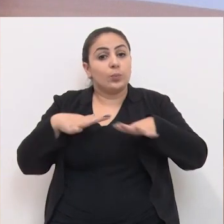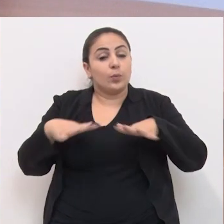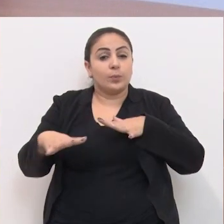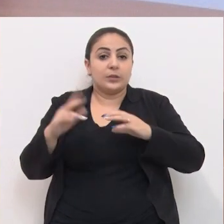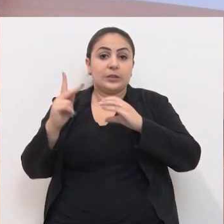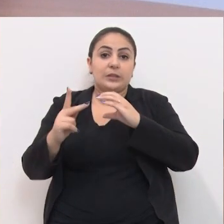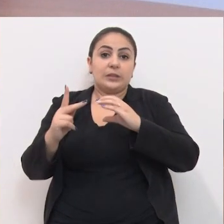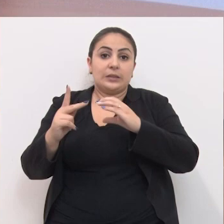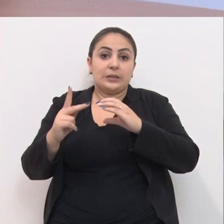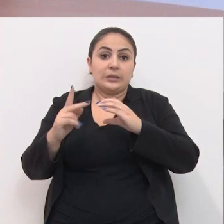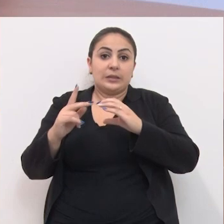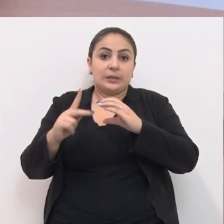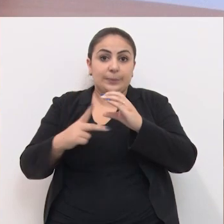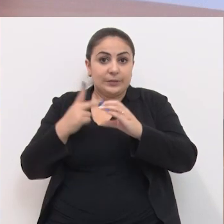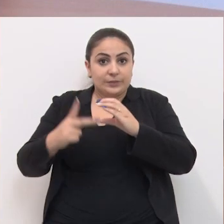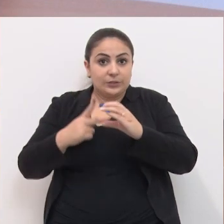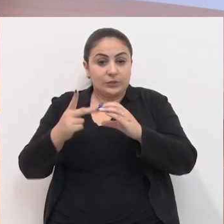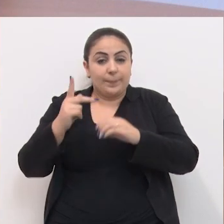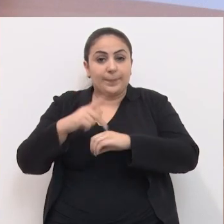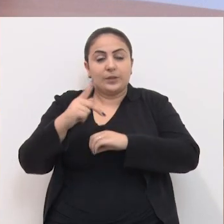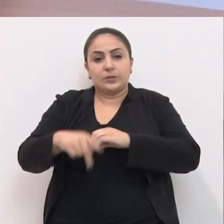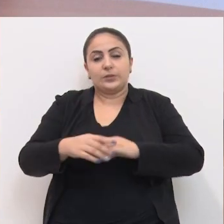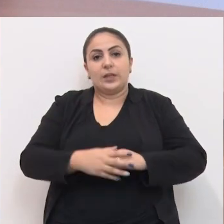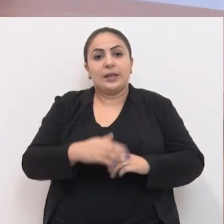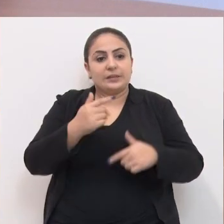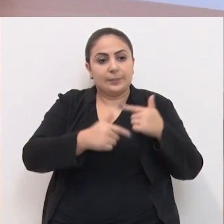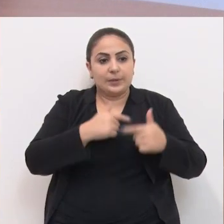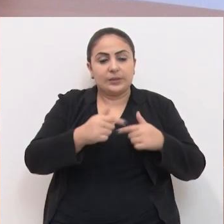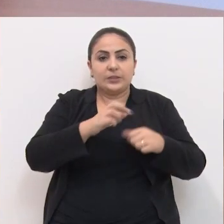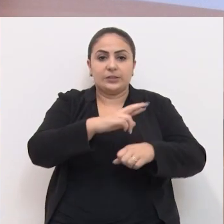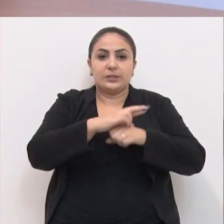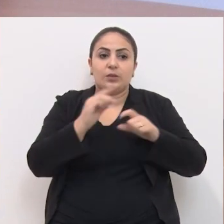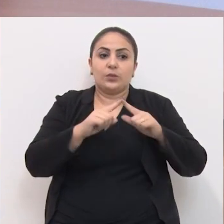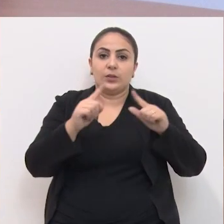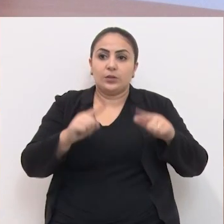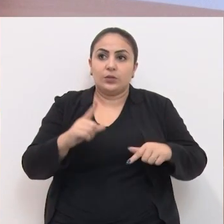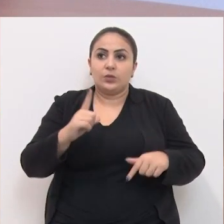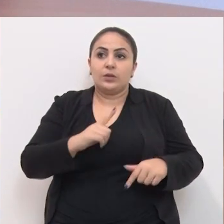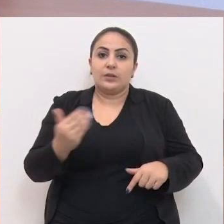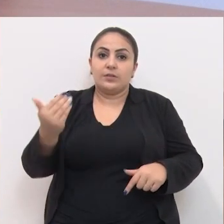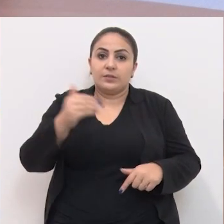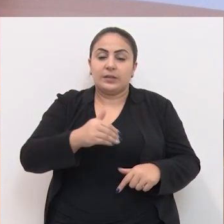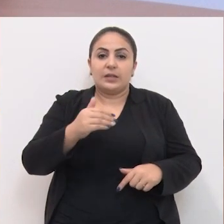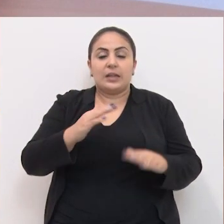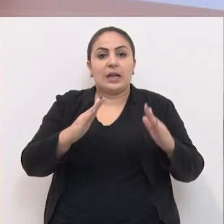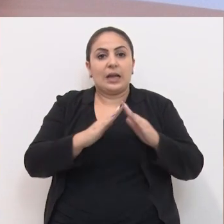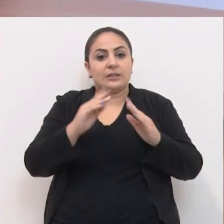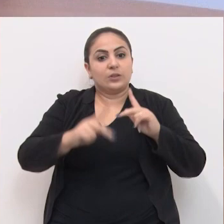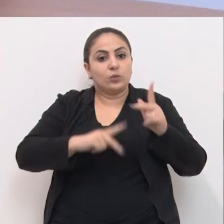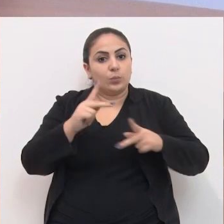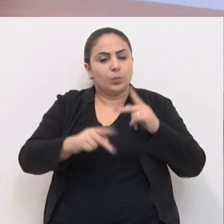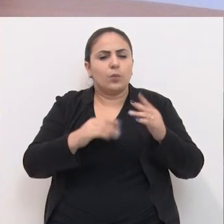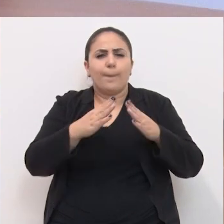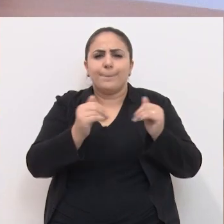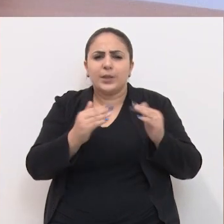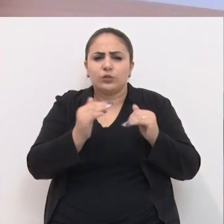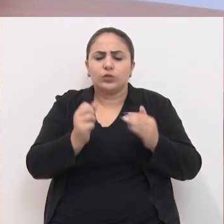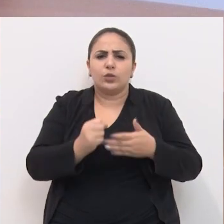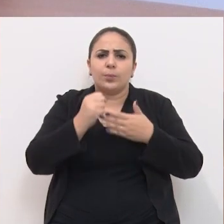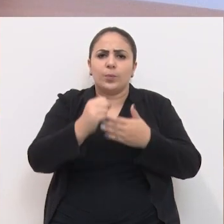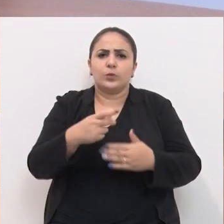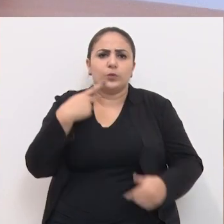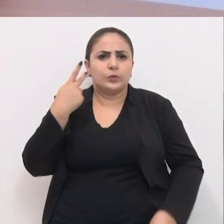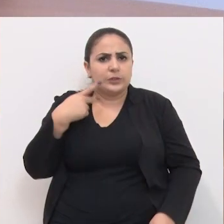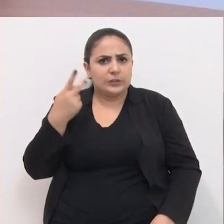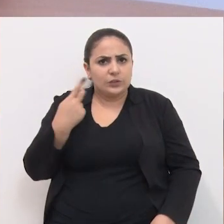que vai reverter em benefício para todos, para quem está pagando mais ou menos, para quem é isento, para a cidade como um todo. E o pacote da reforma